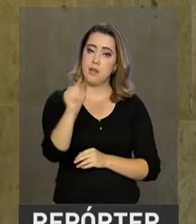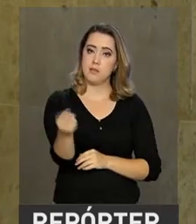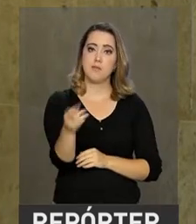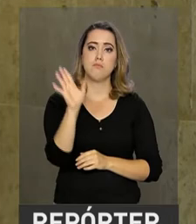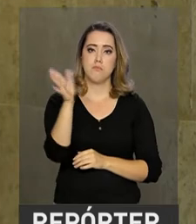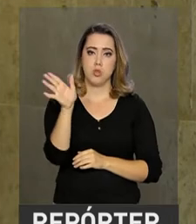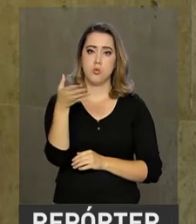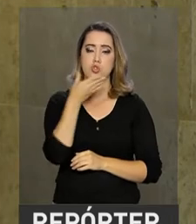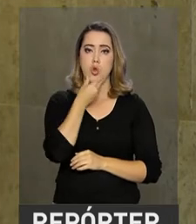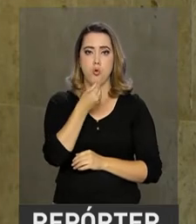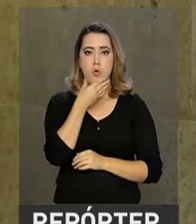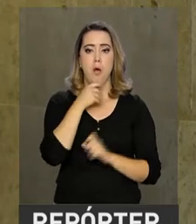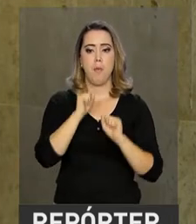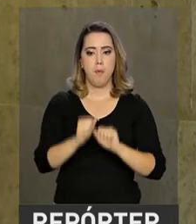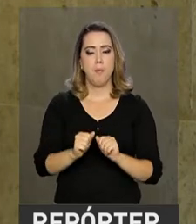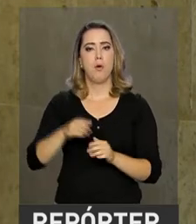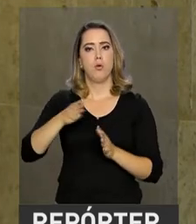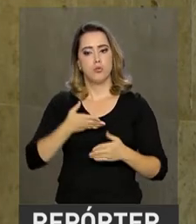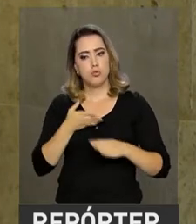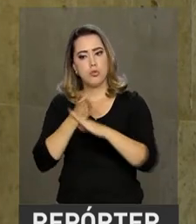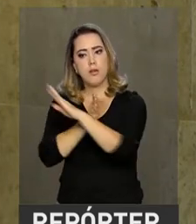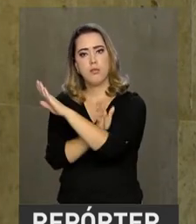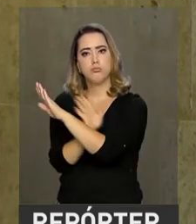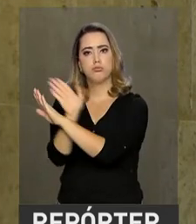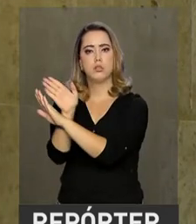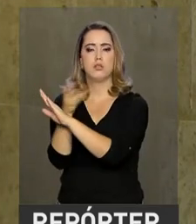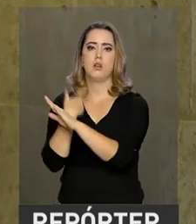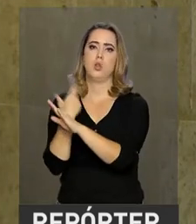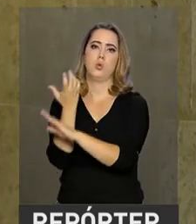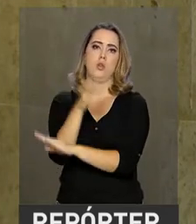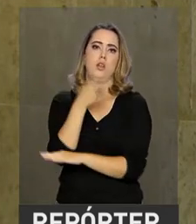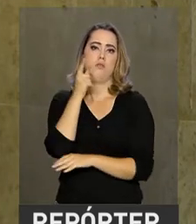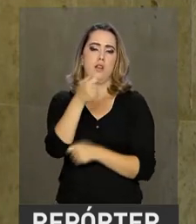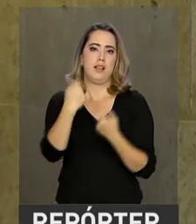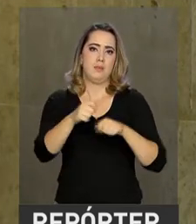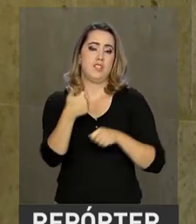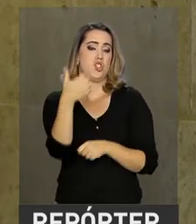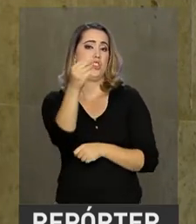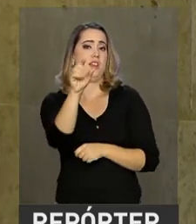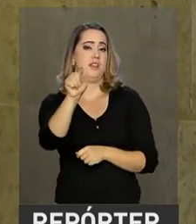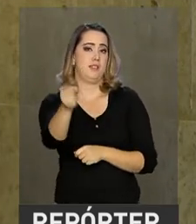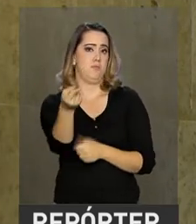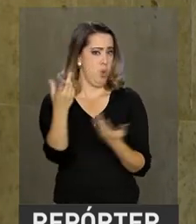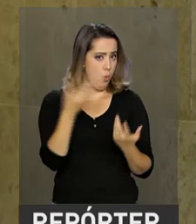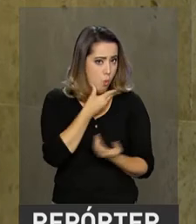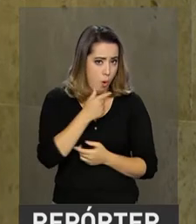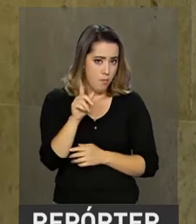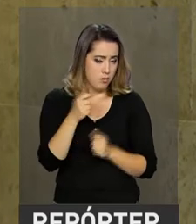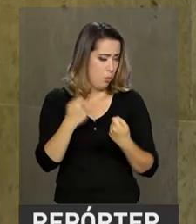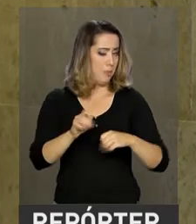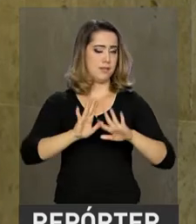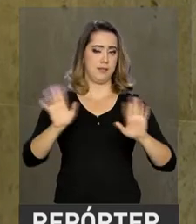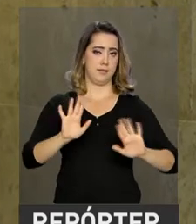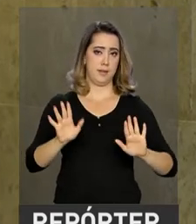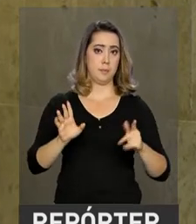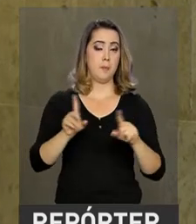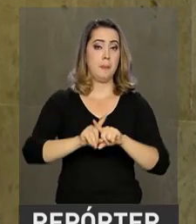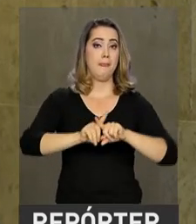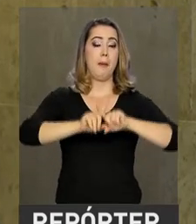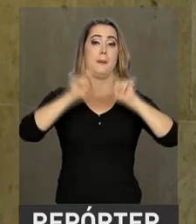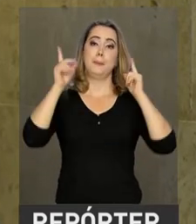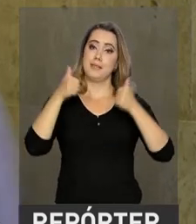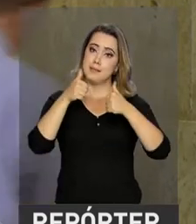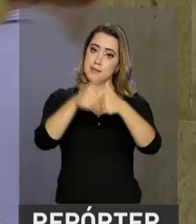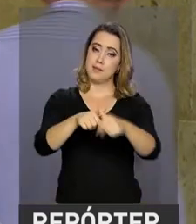eles podem chegar a ser mobilizados. Não estou aqui querendo dizer que haja essa necessidade, aliás, não há, deslocar todo esse efetivo. Mas